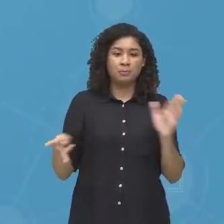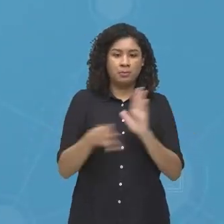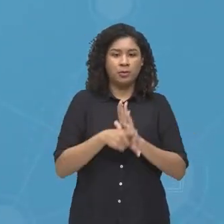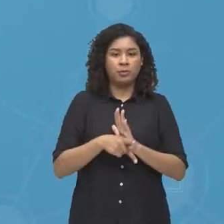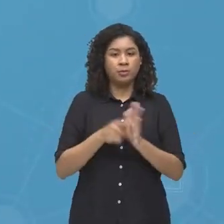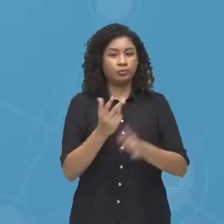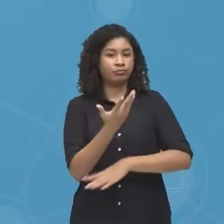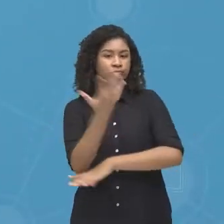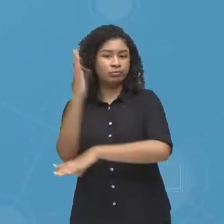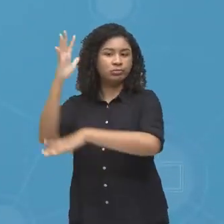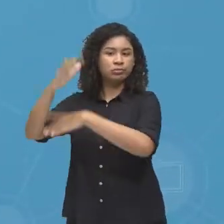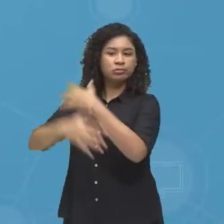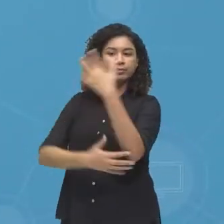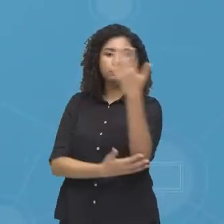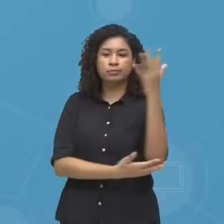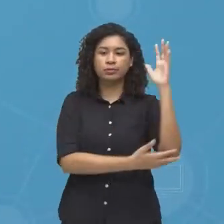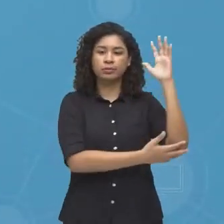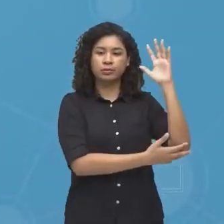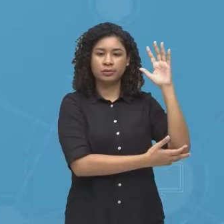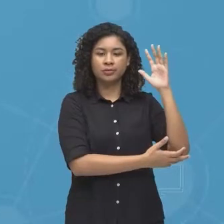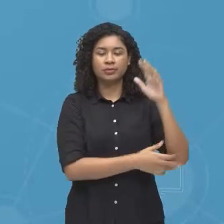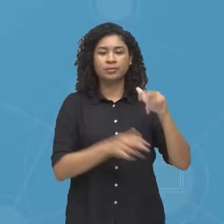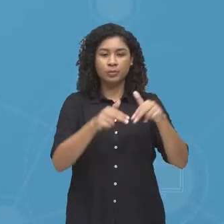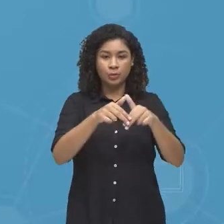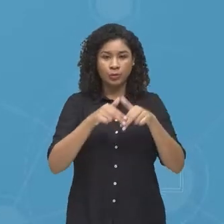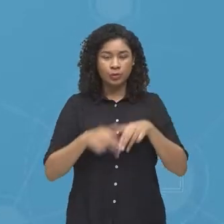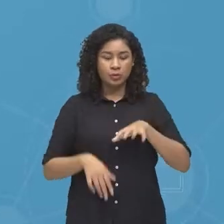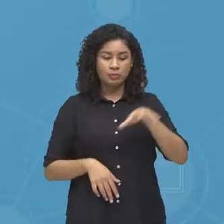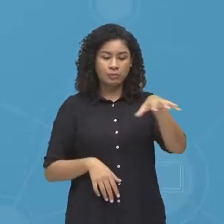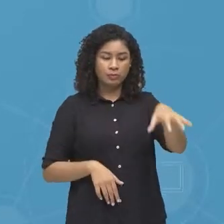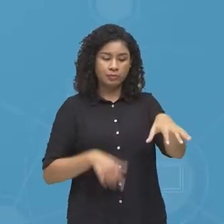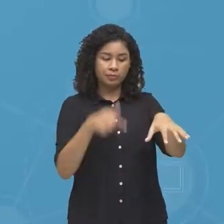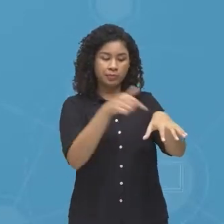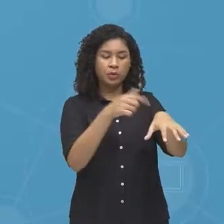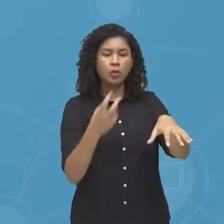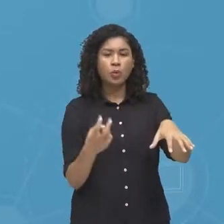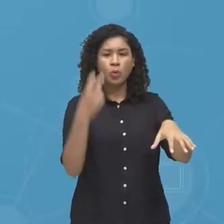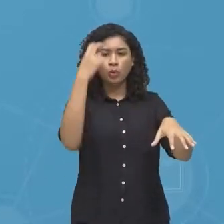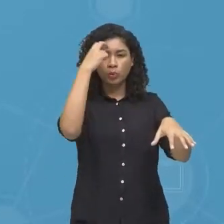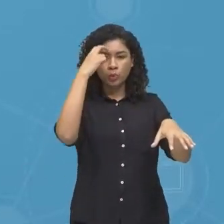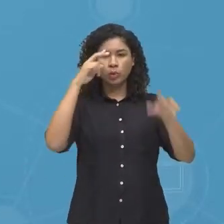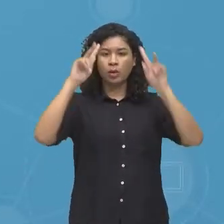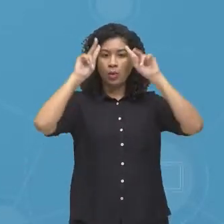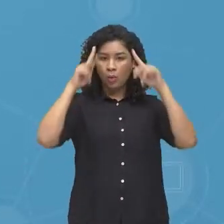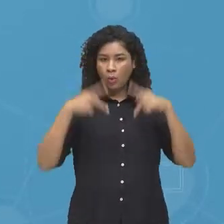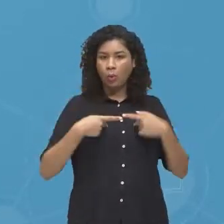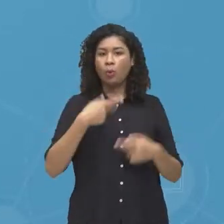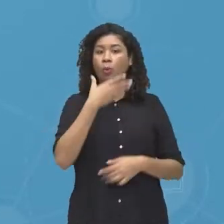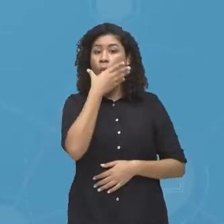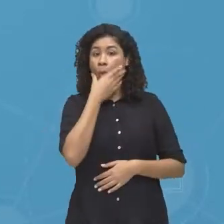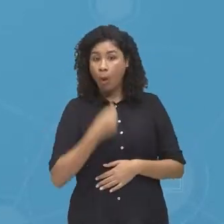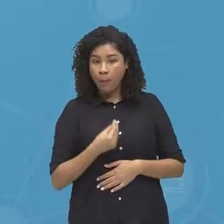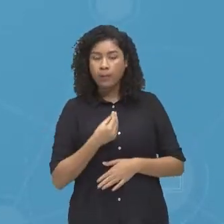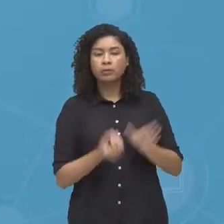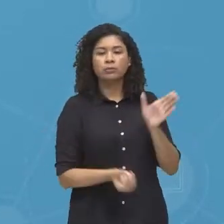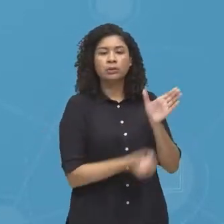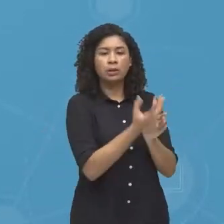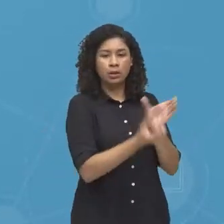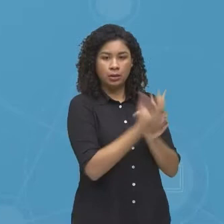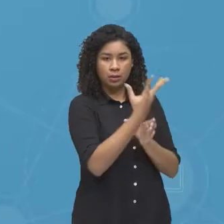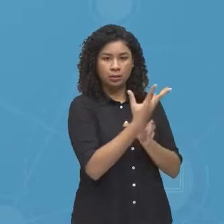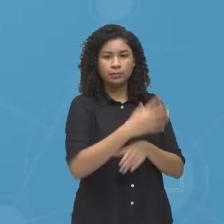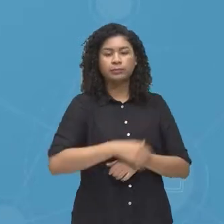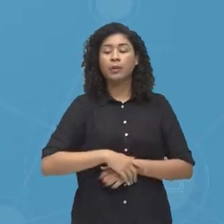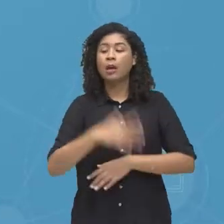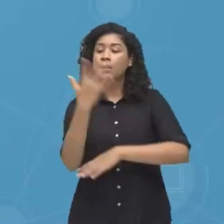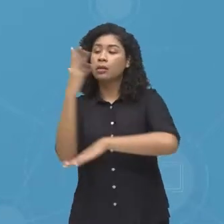duas situações: cultura como uma criação humana e a natureza como algo que já está posto, algo